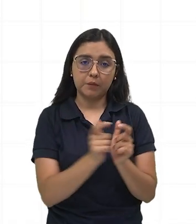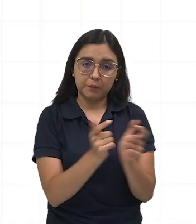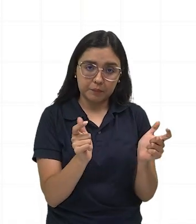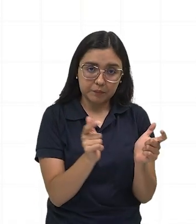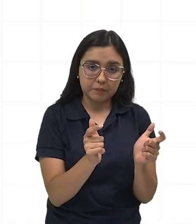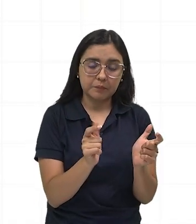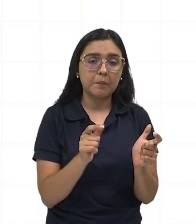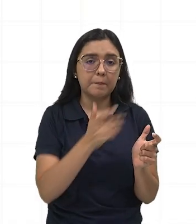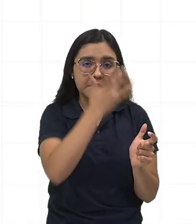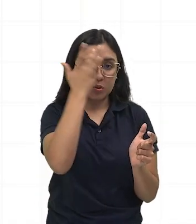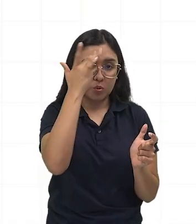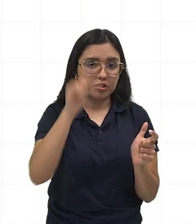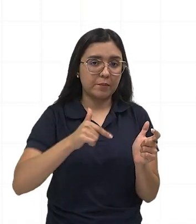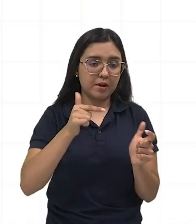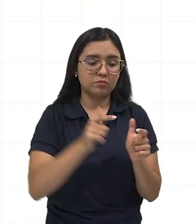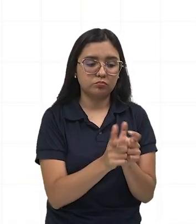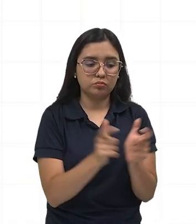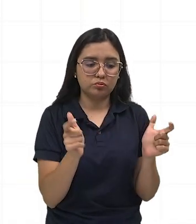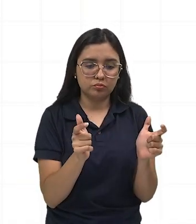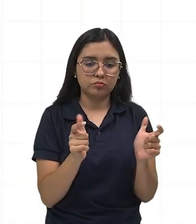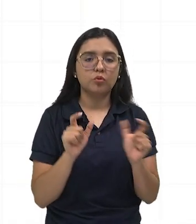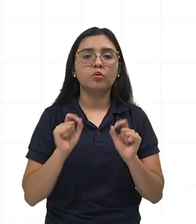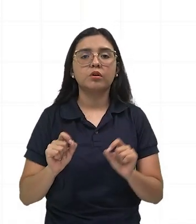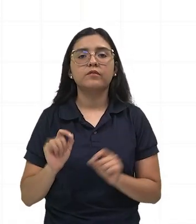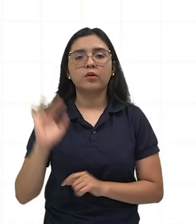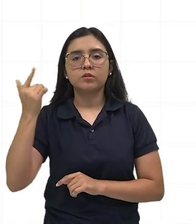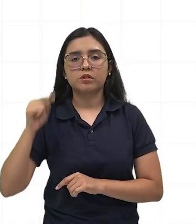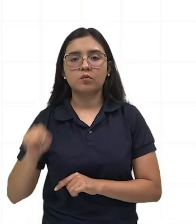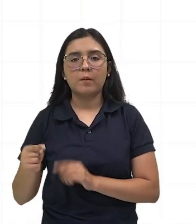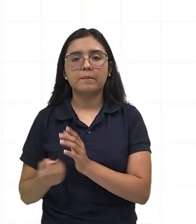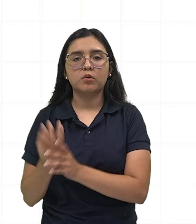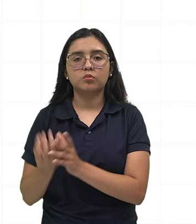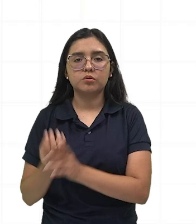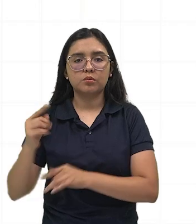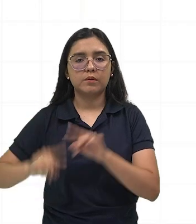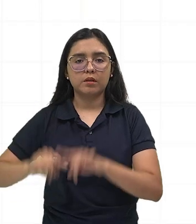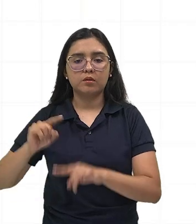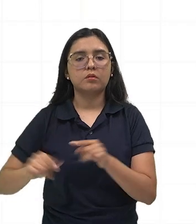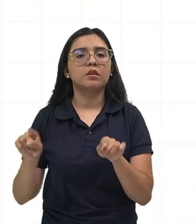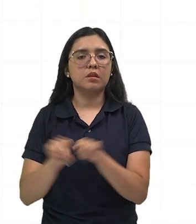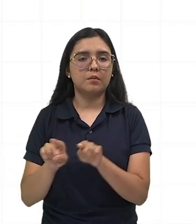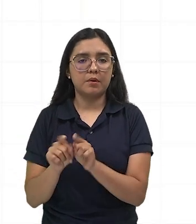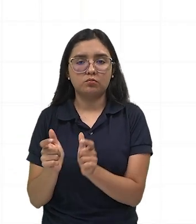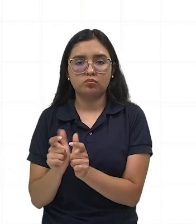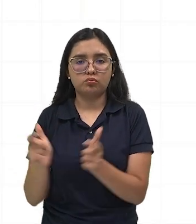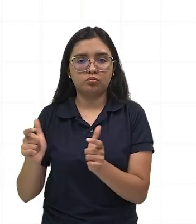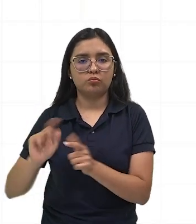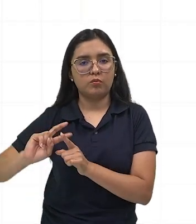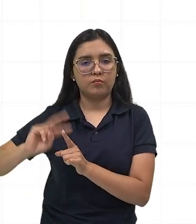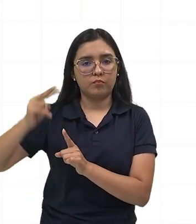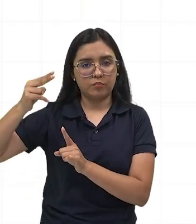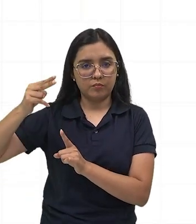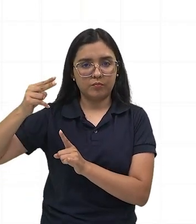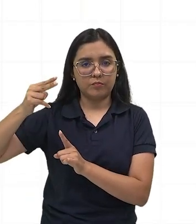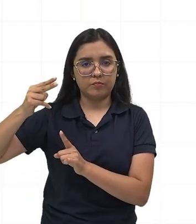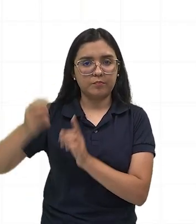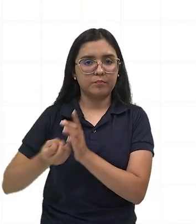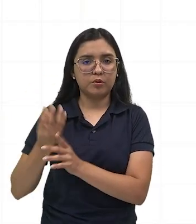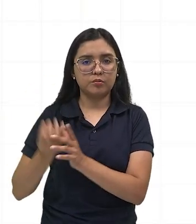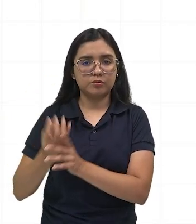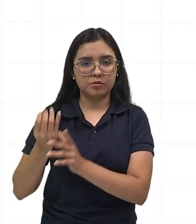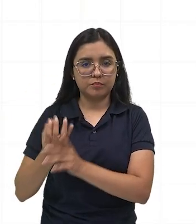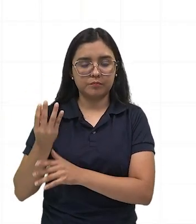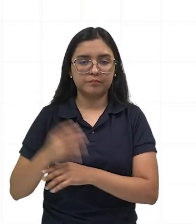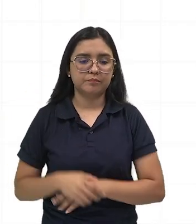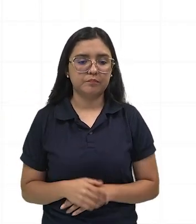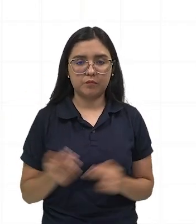Automaticamente, o que vai acontecer com os produtos? Os produtos também irão aumentar. Ó.